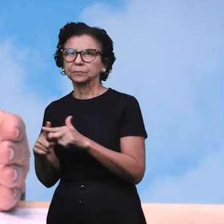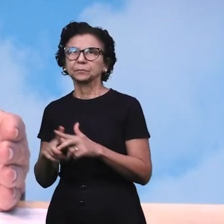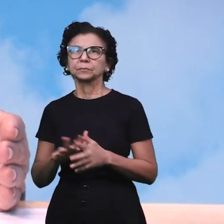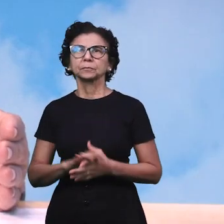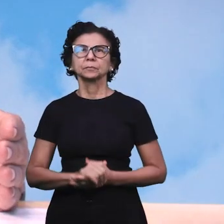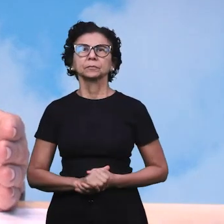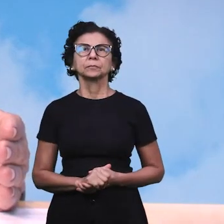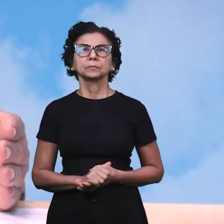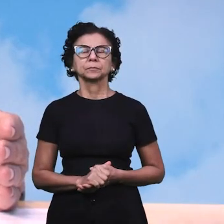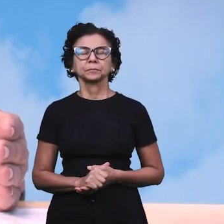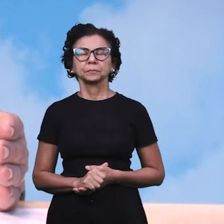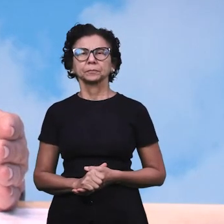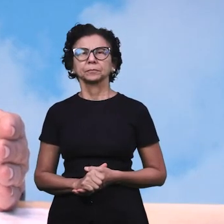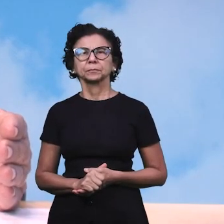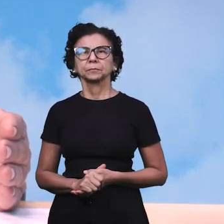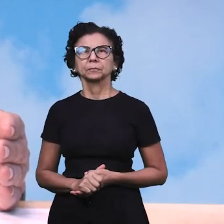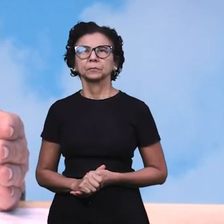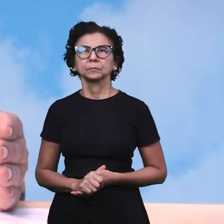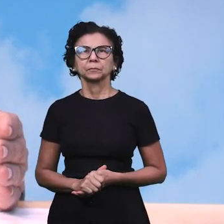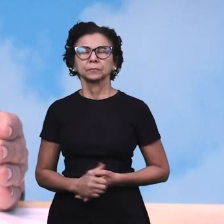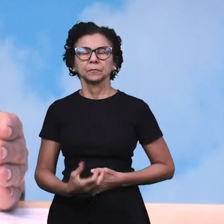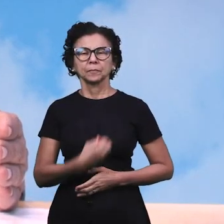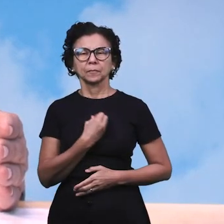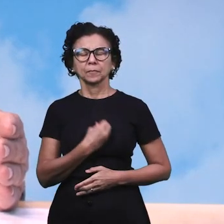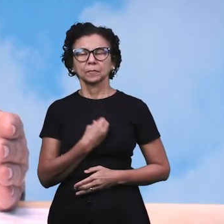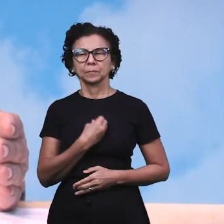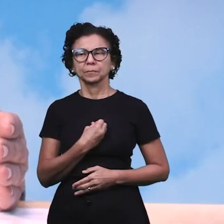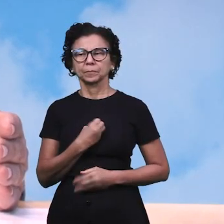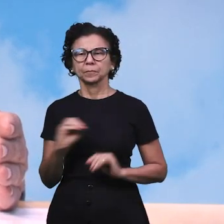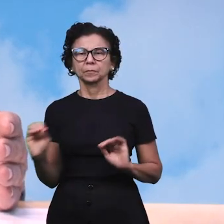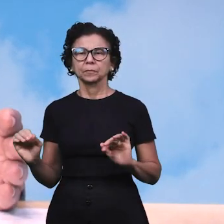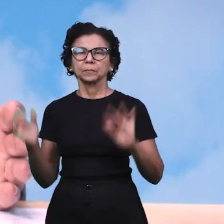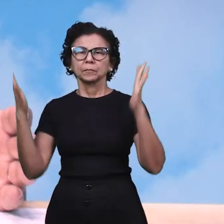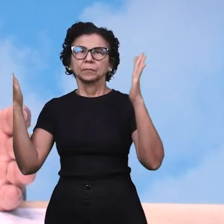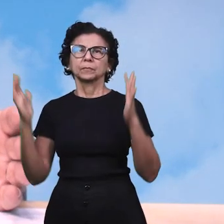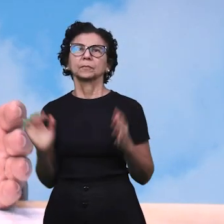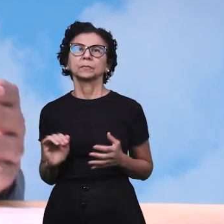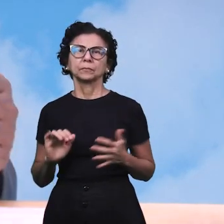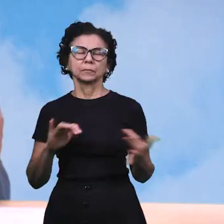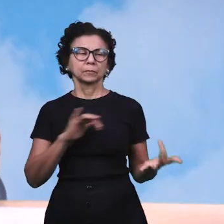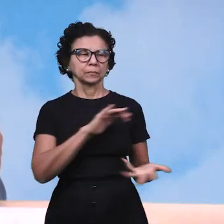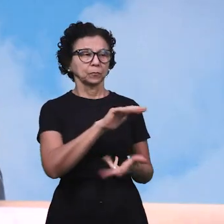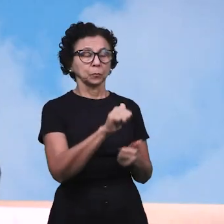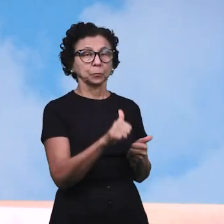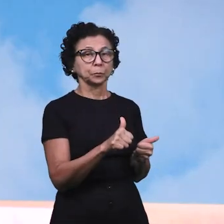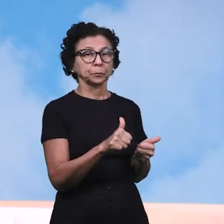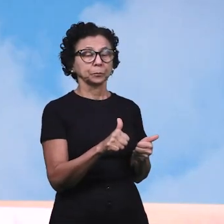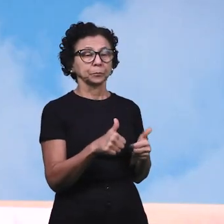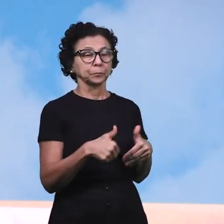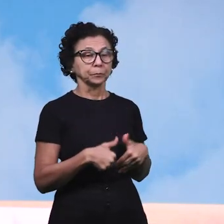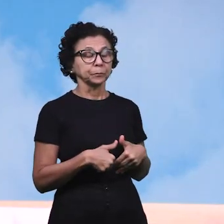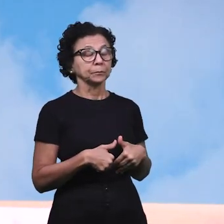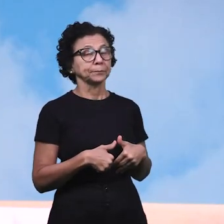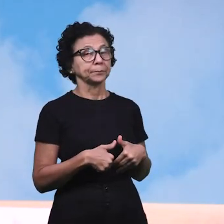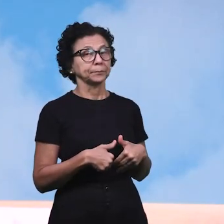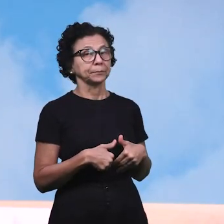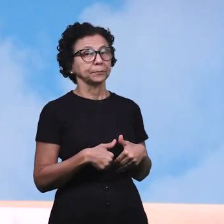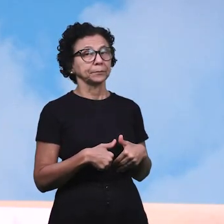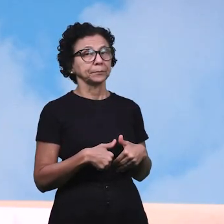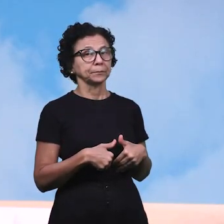E no mundo, fome, isso é profético. A igreja está se